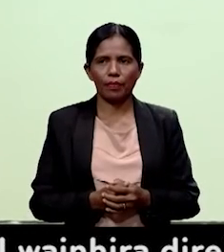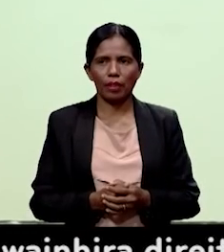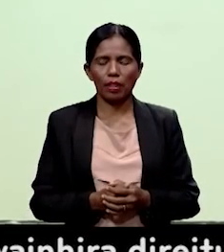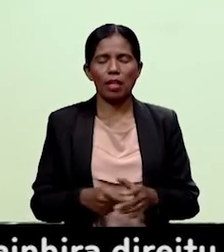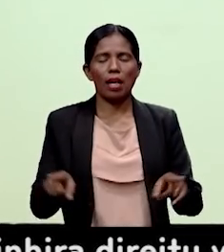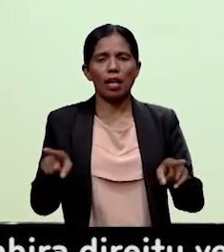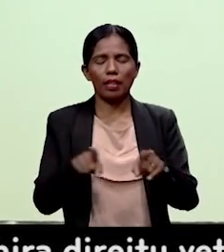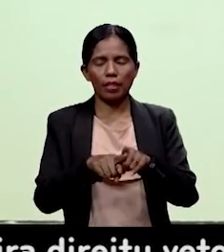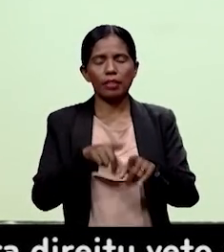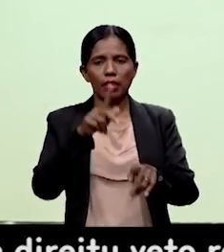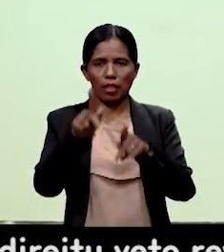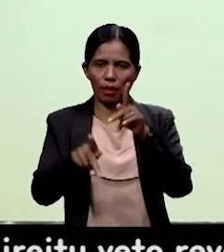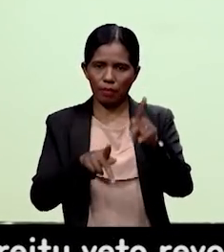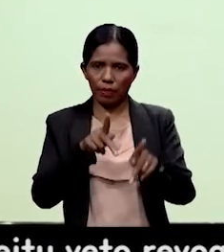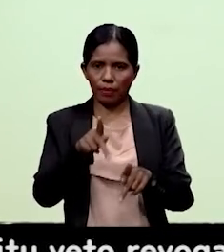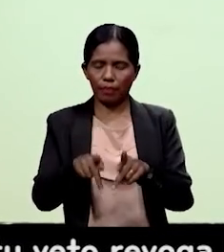ema,